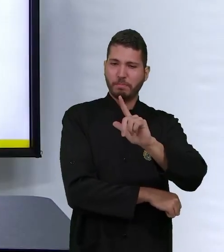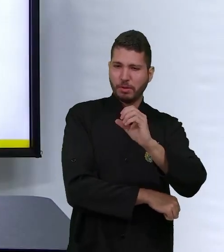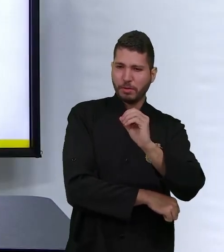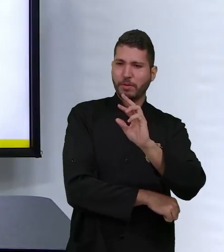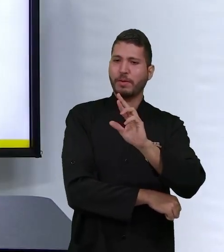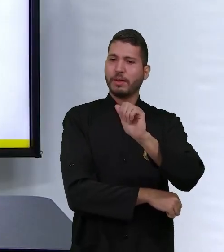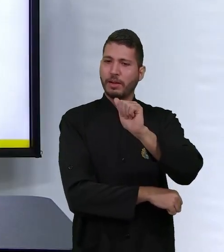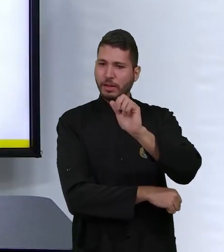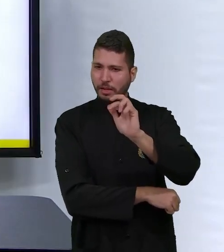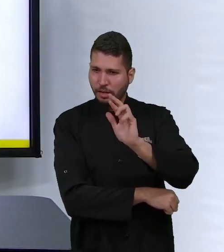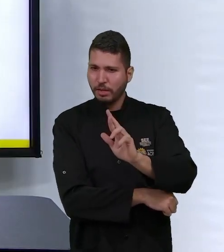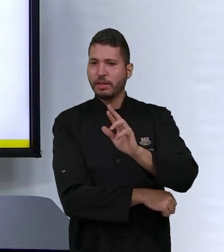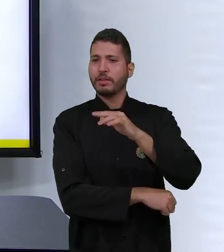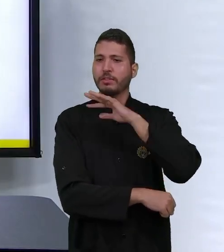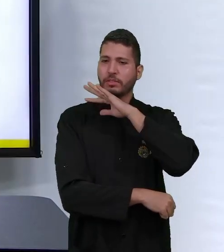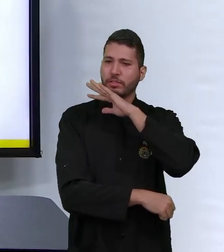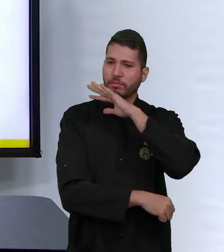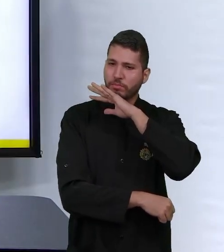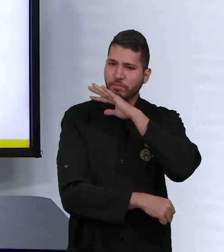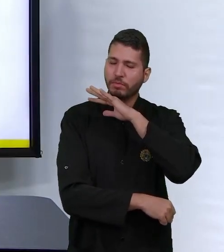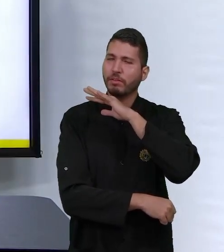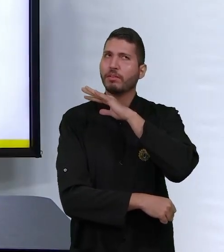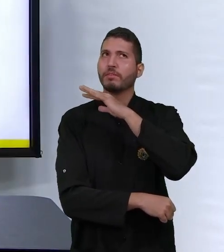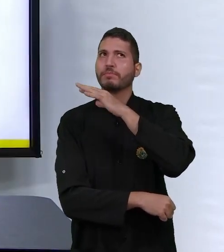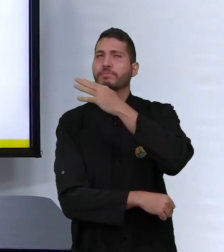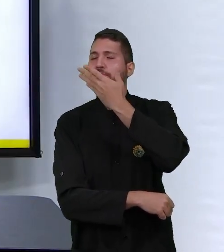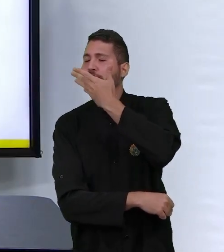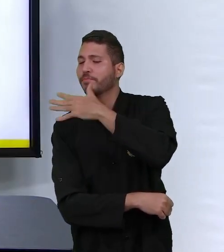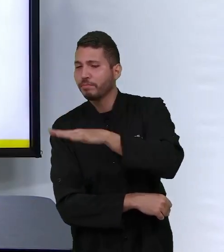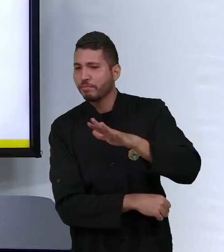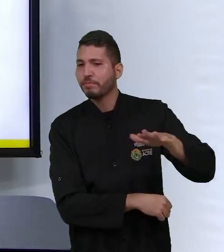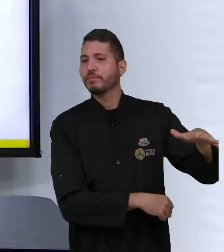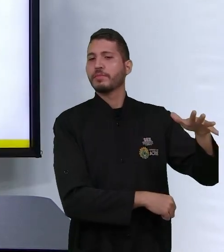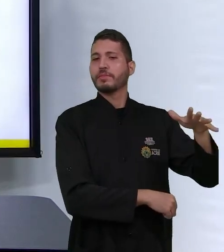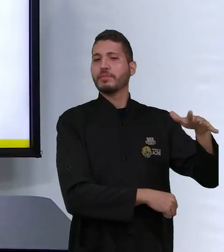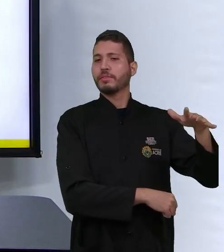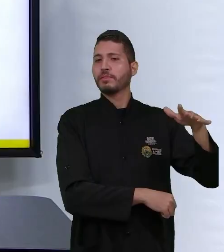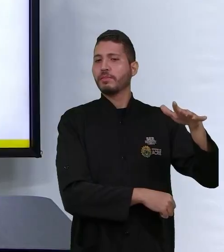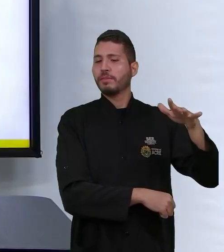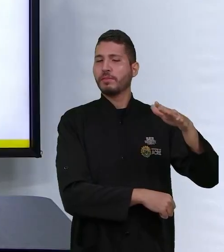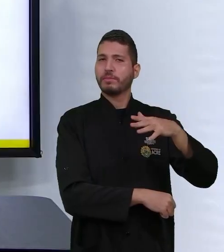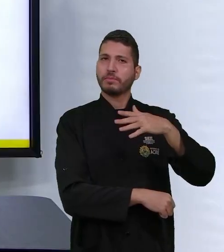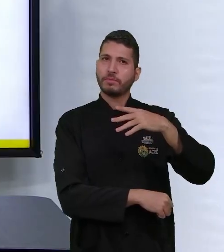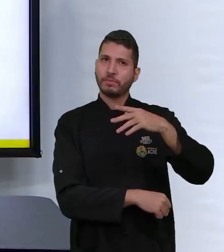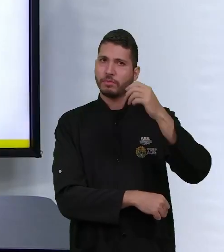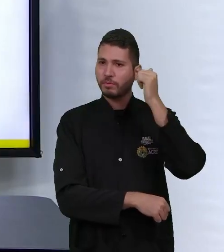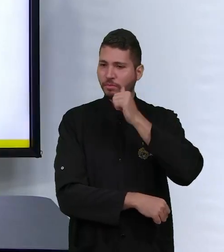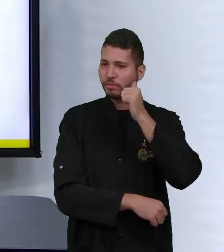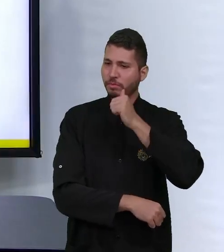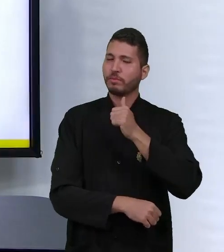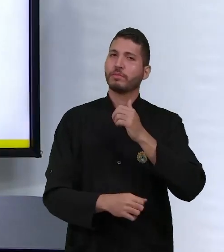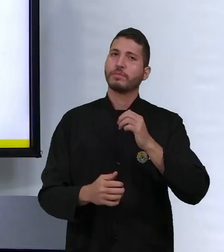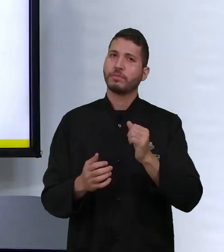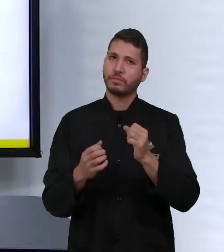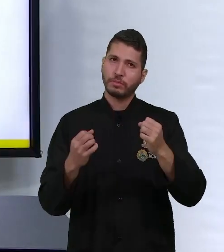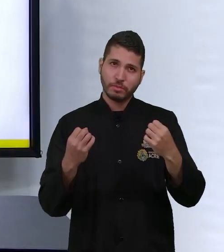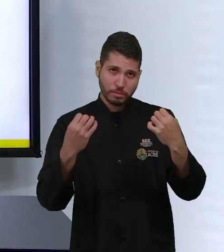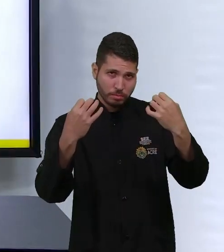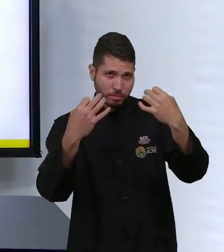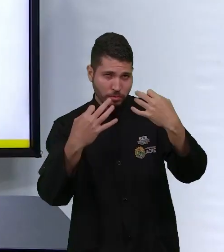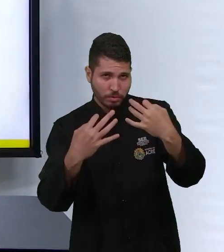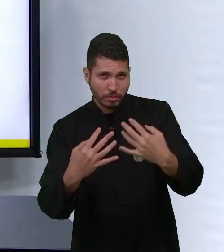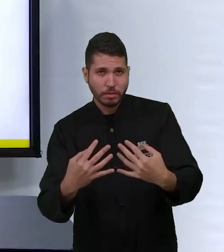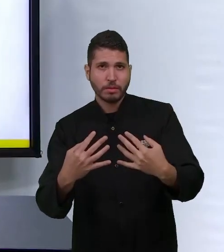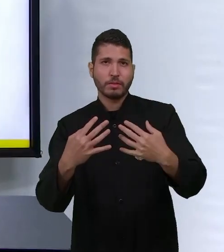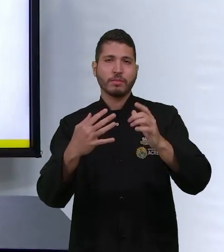durante a primeira Revolução Industrial. As crianças foram utilizadas nas fábricas para retirar a lã que caía nos meios